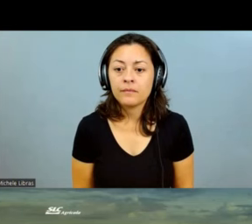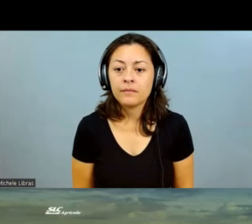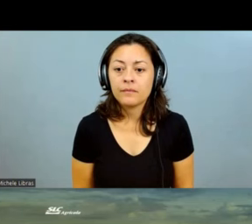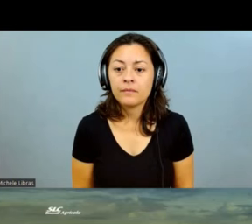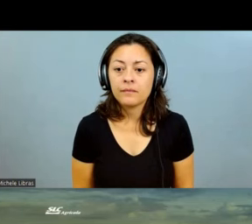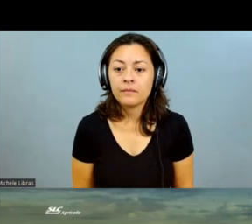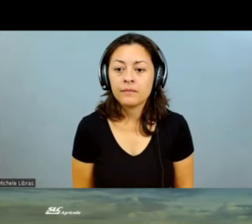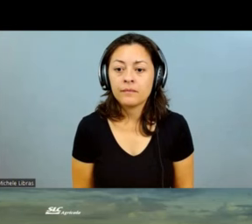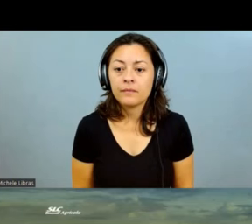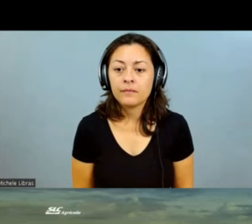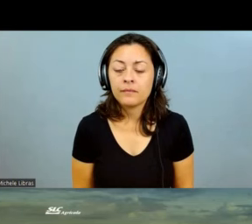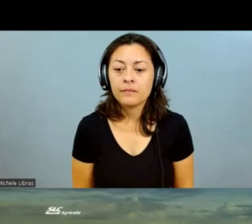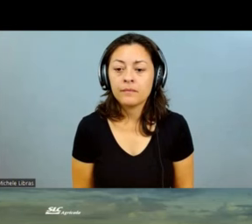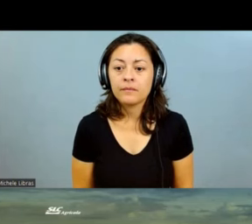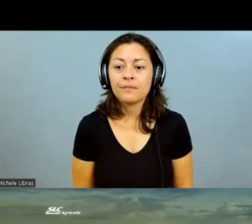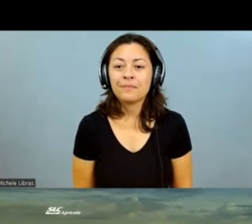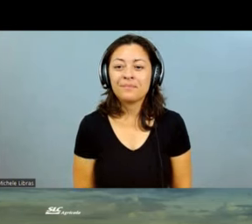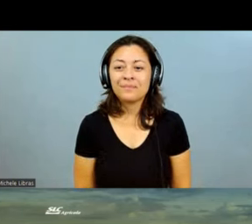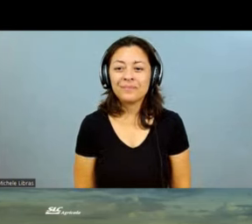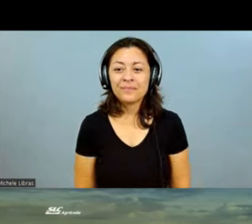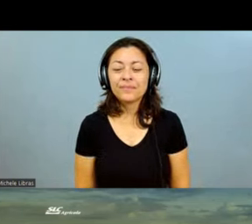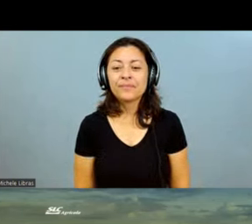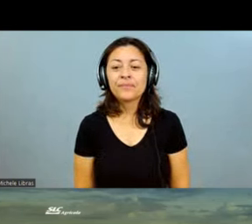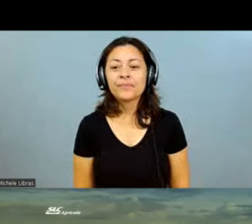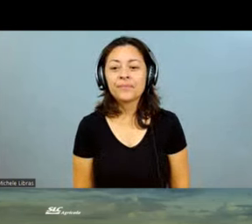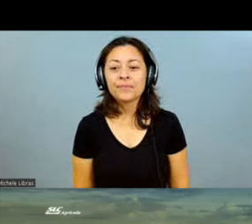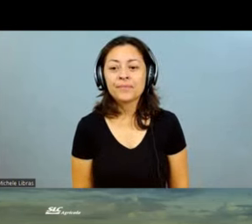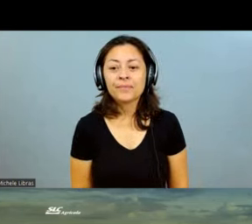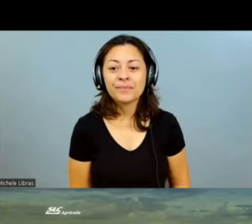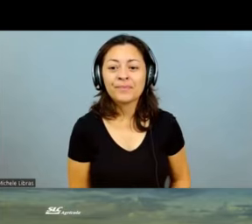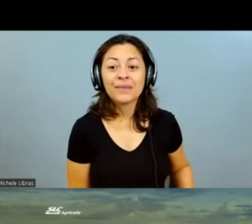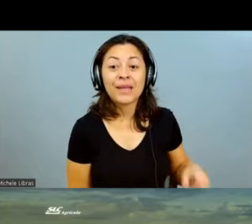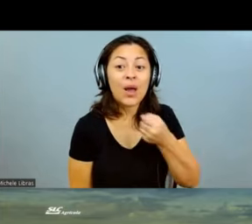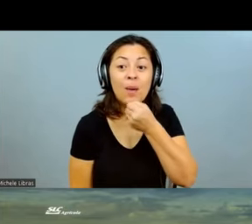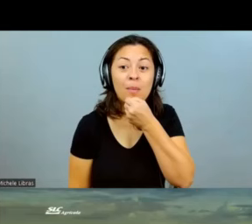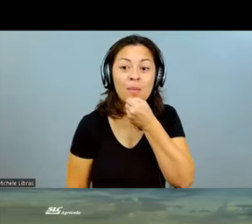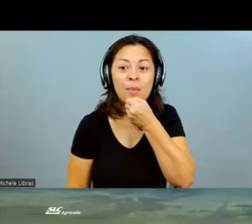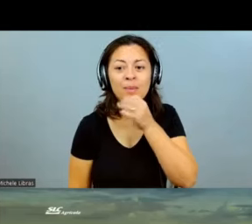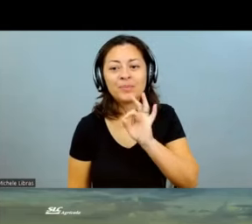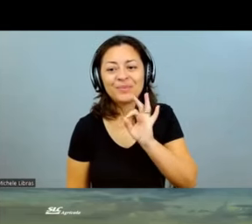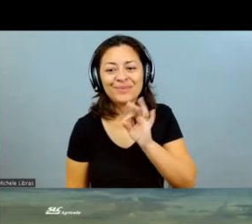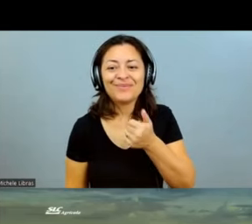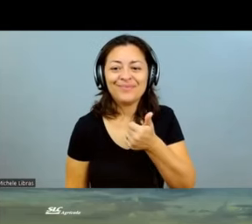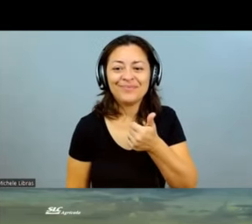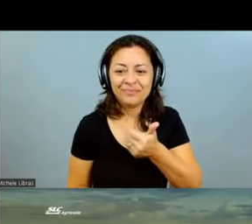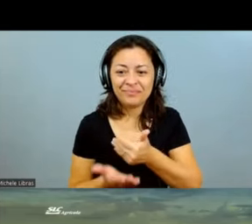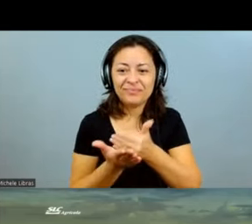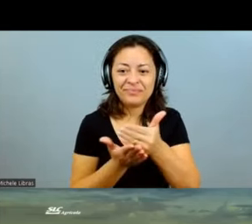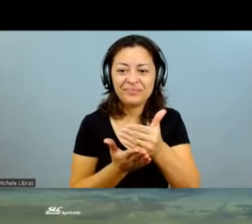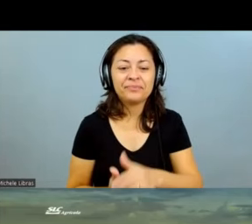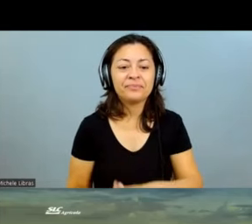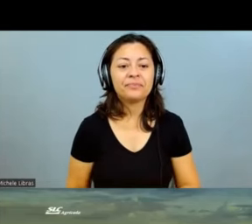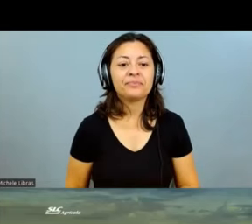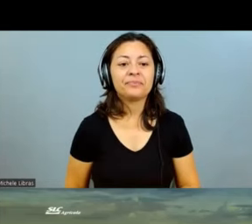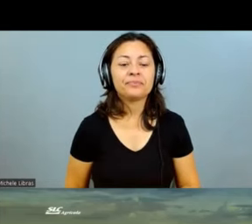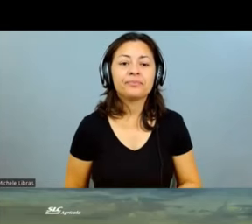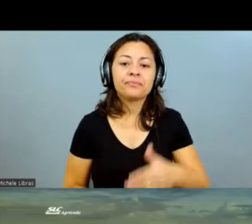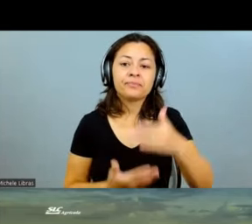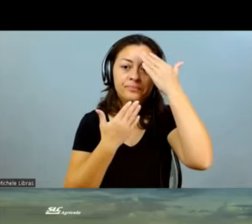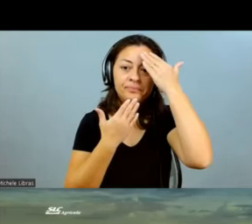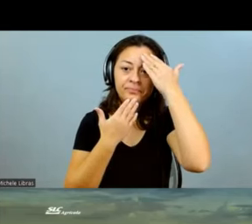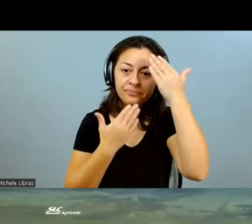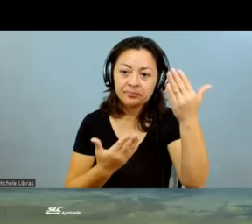Ivo Então vamos de novo aqui eu já tinha aberto antes mas acontece bom obrigado pato